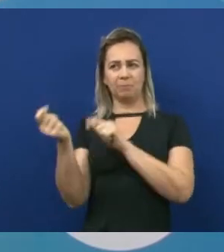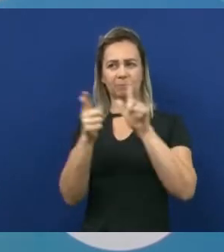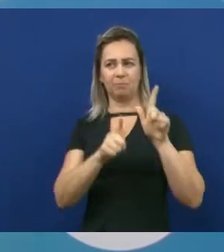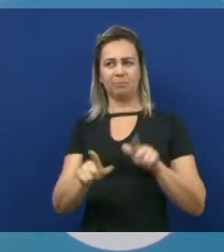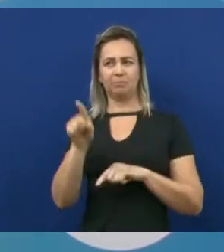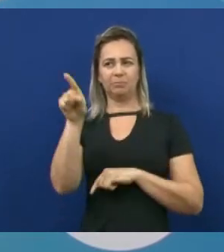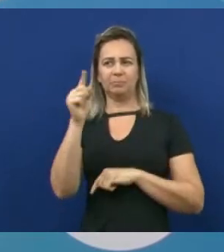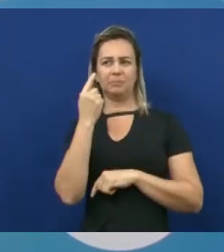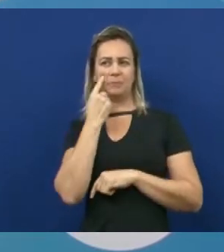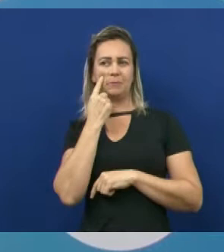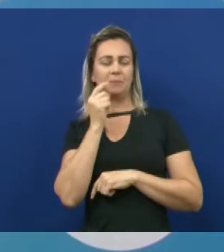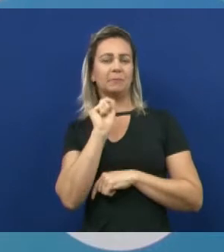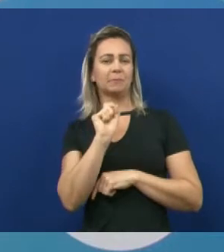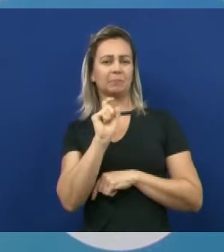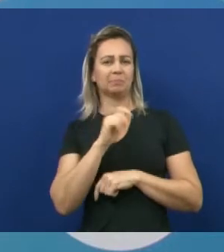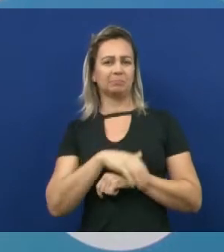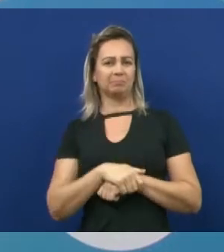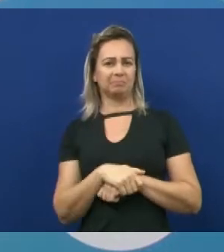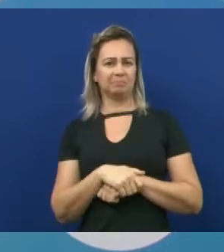Olha só.